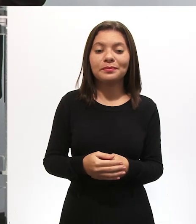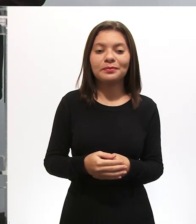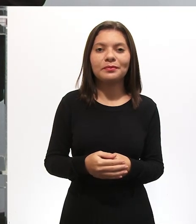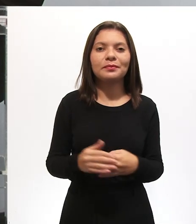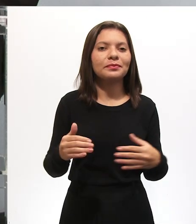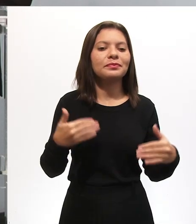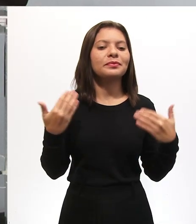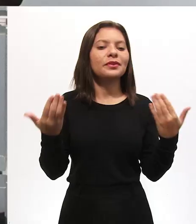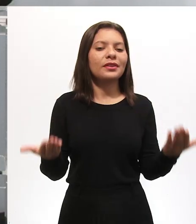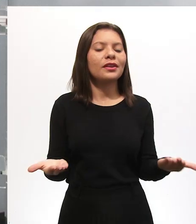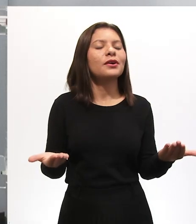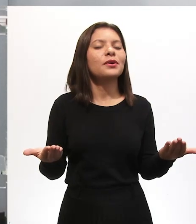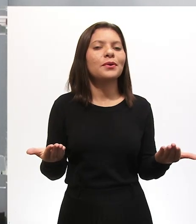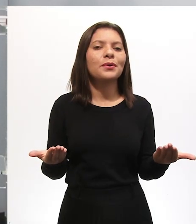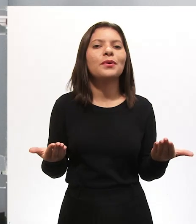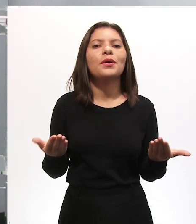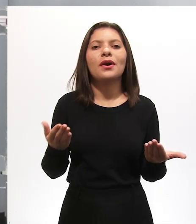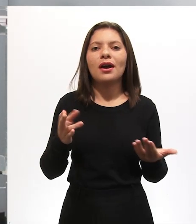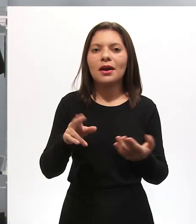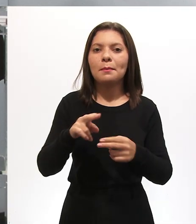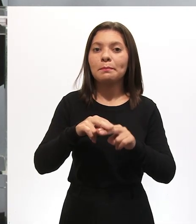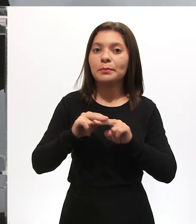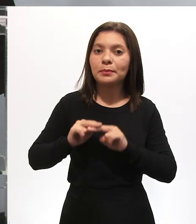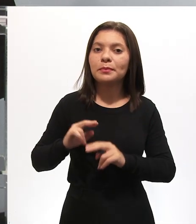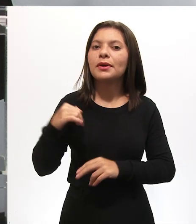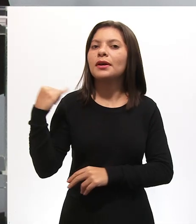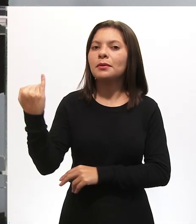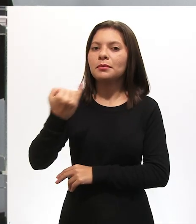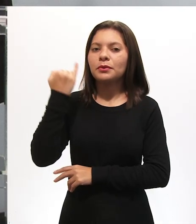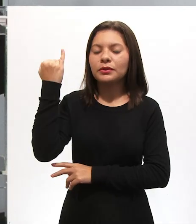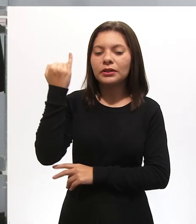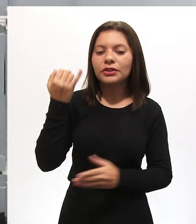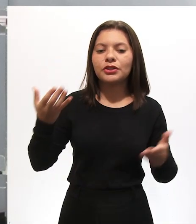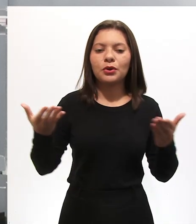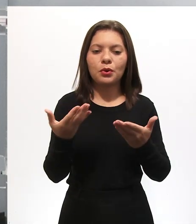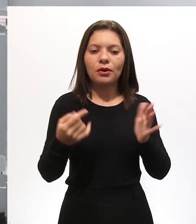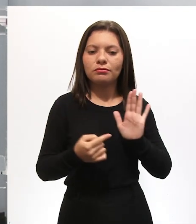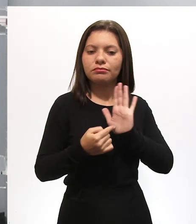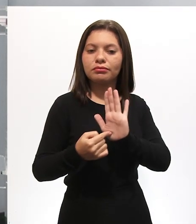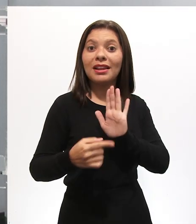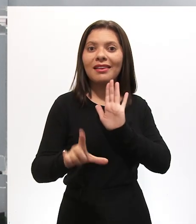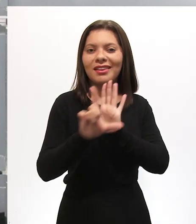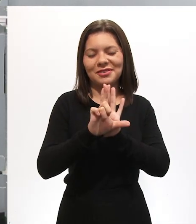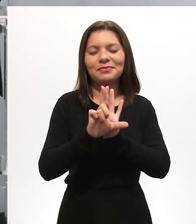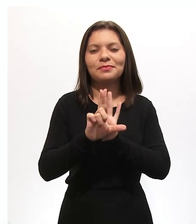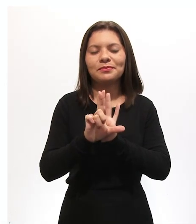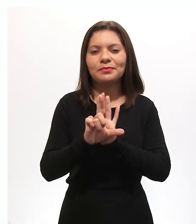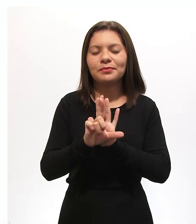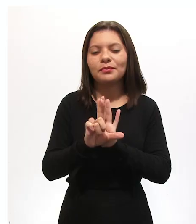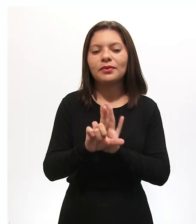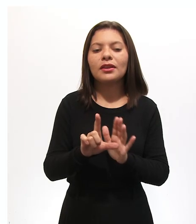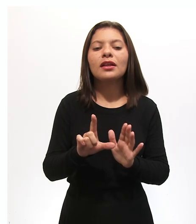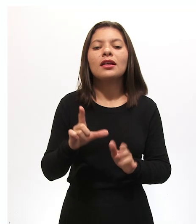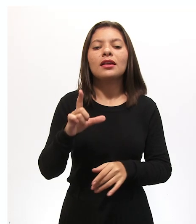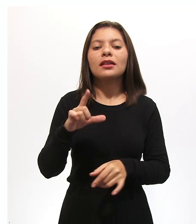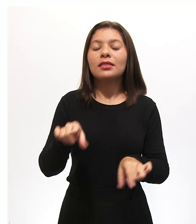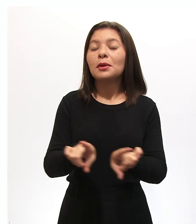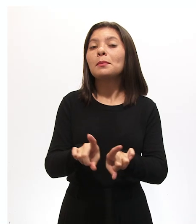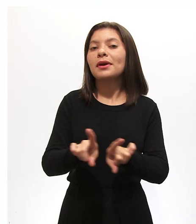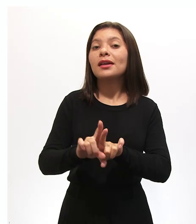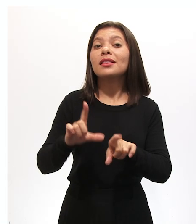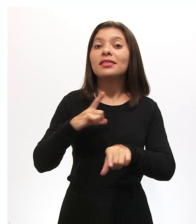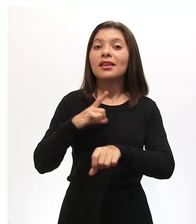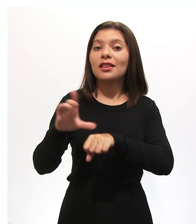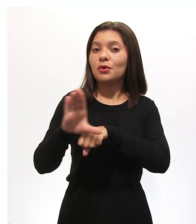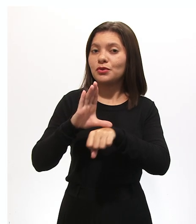Então, por isso é tão importante esse primeiro momento do marco. Então, nós temos na nossa Carta